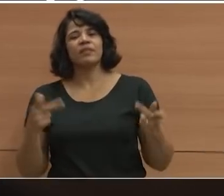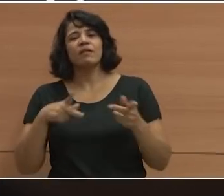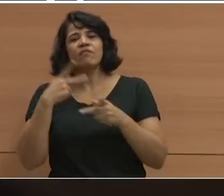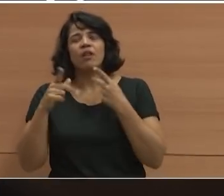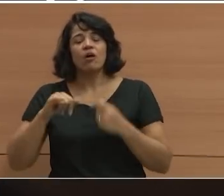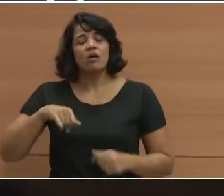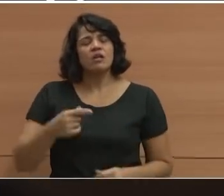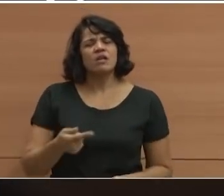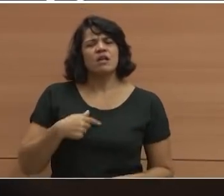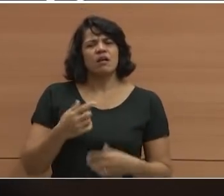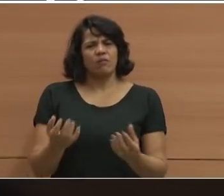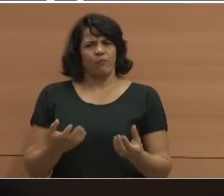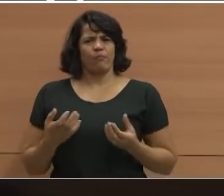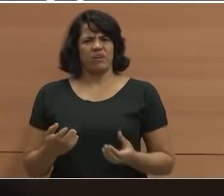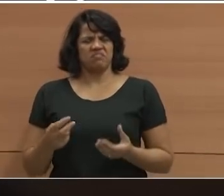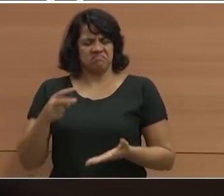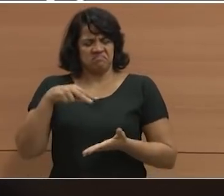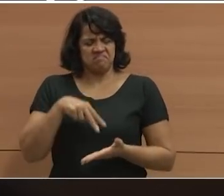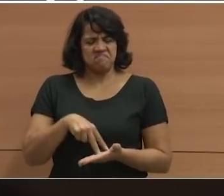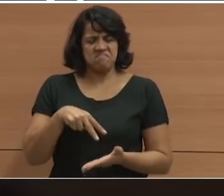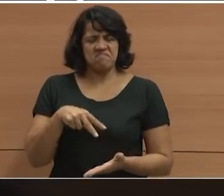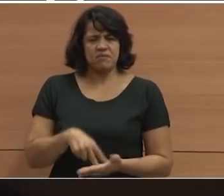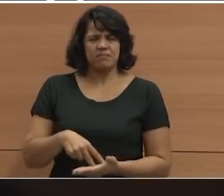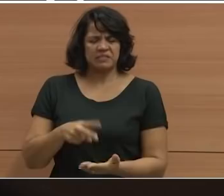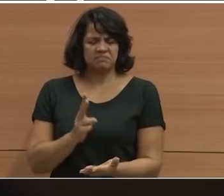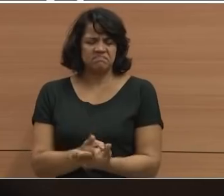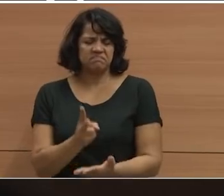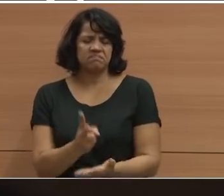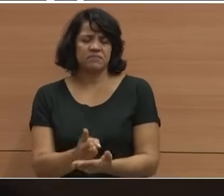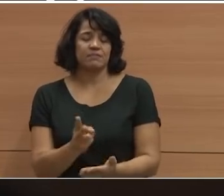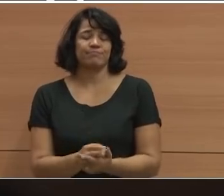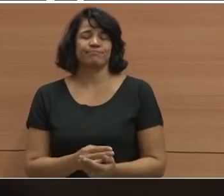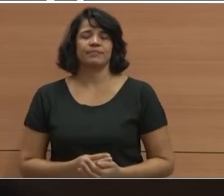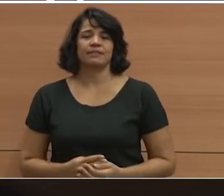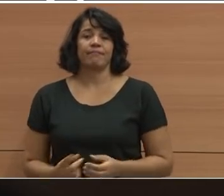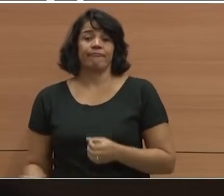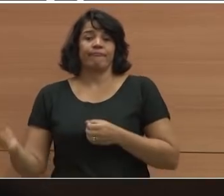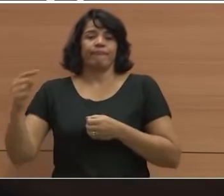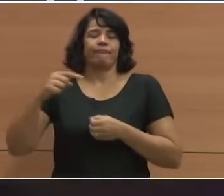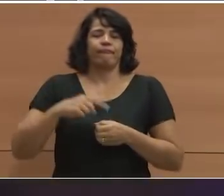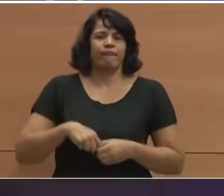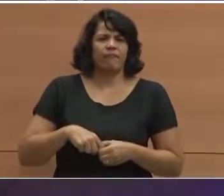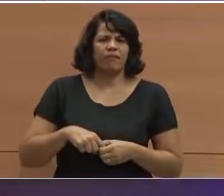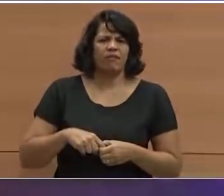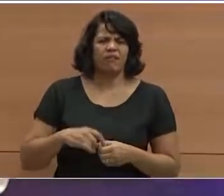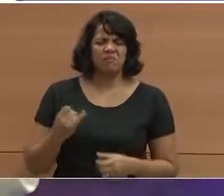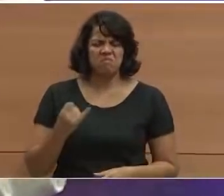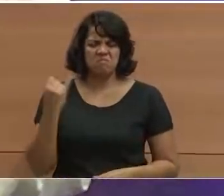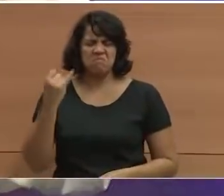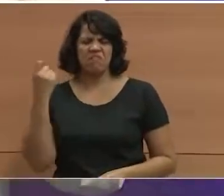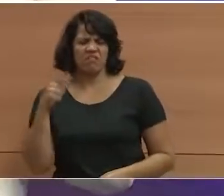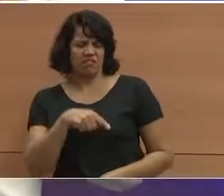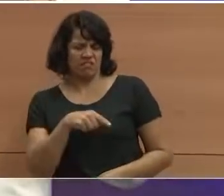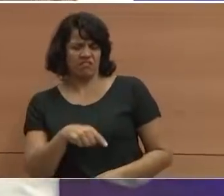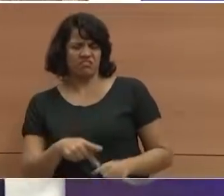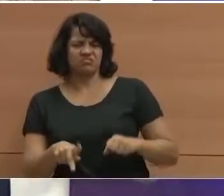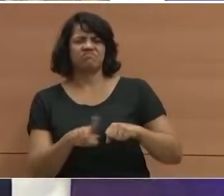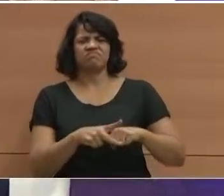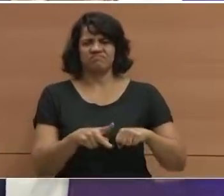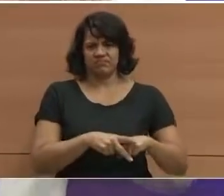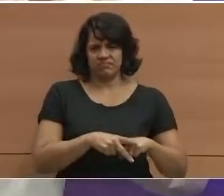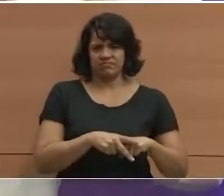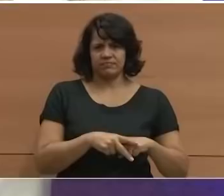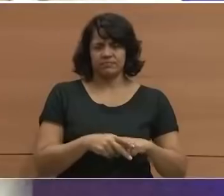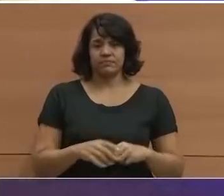permaneça até que eu venha, que te importa? Irmãos, daí nós podemos entender que o ministério